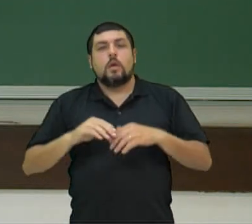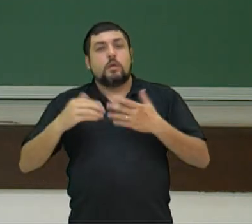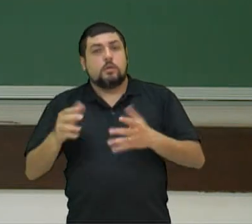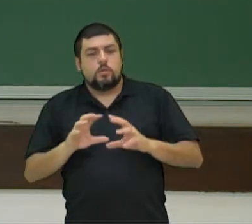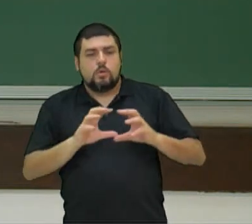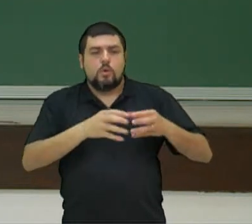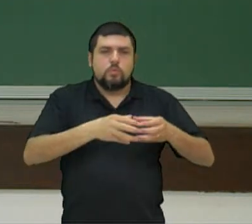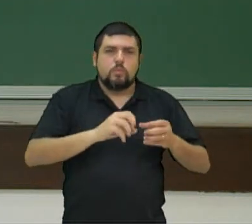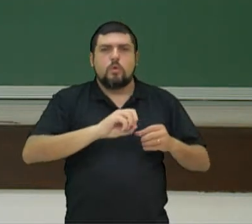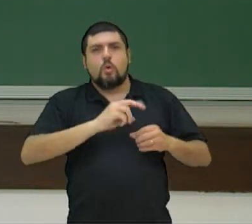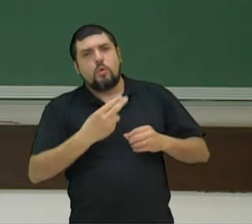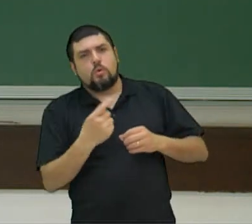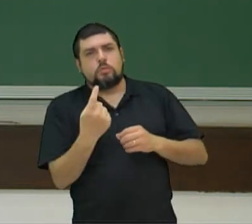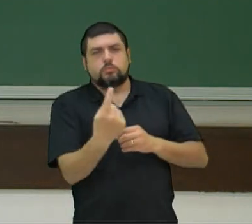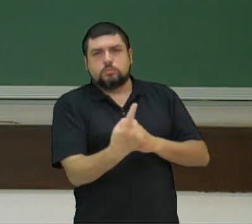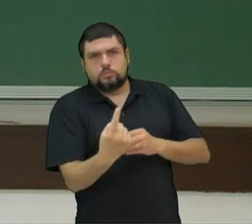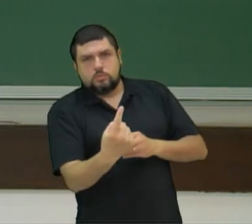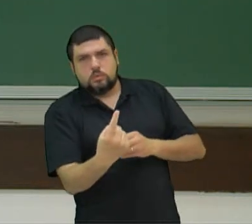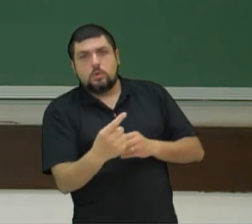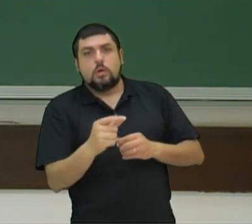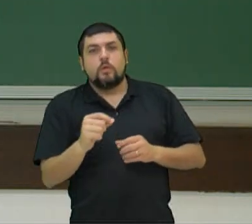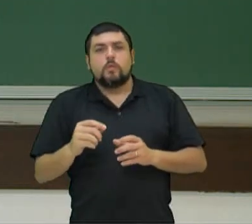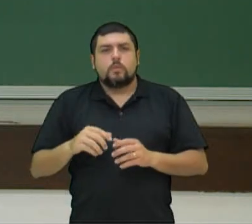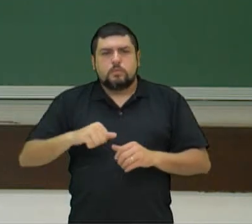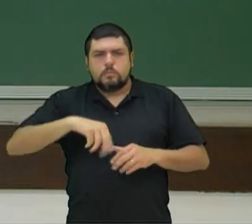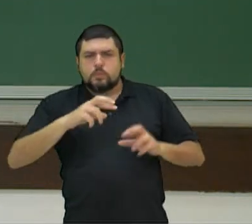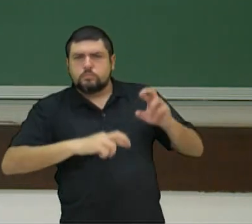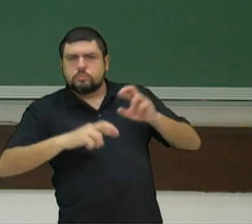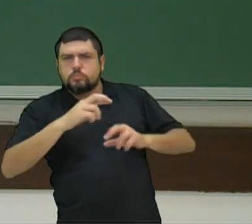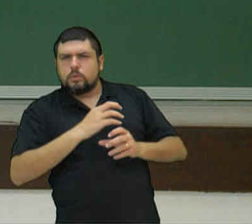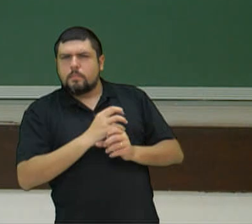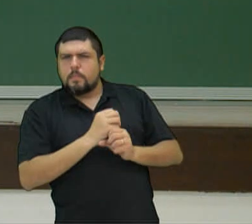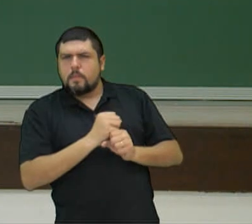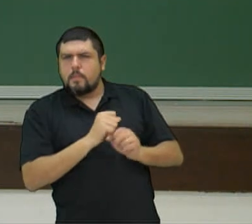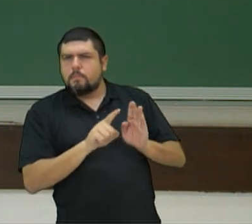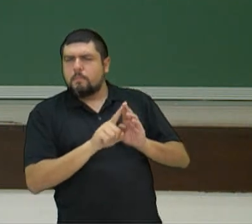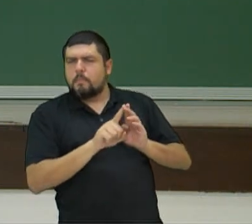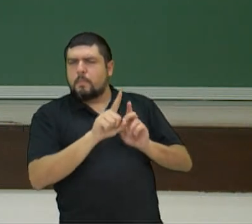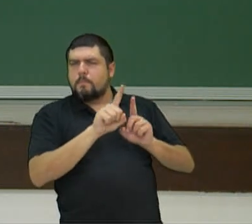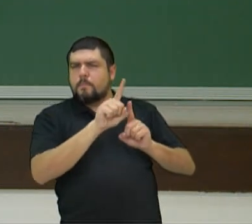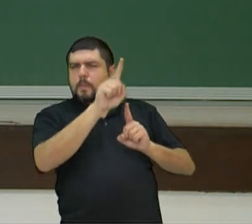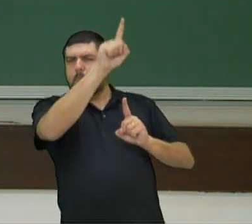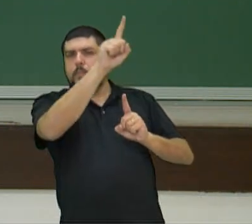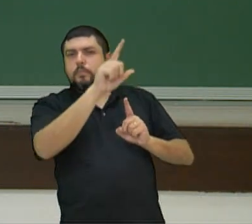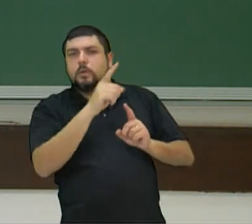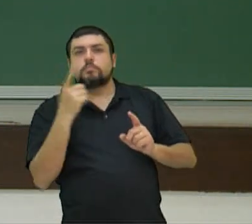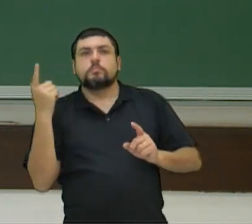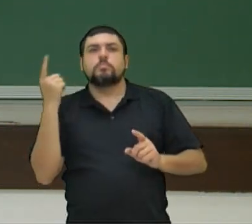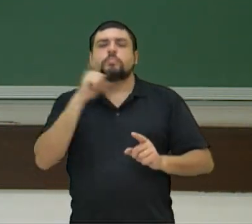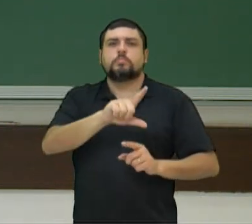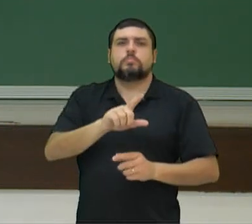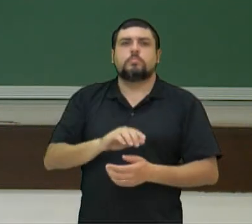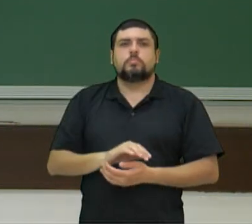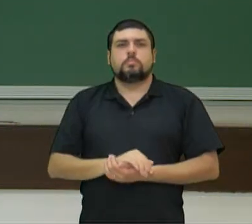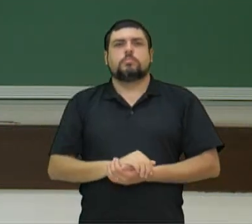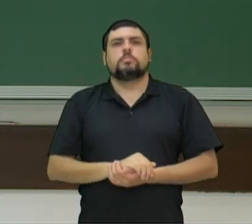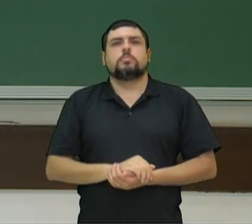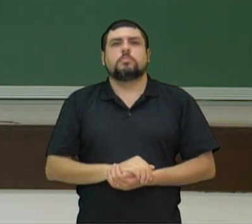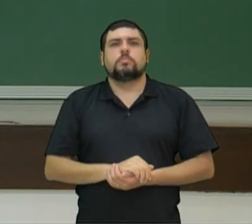o competidor que obtiver a maior nota. Lembram disso, né? Então, agora, vamos